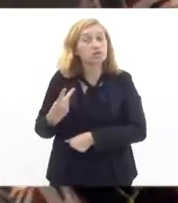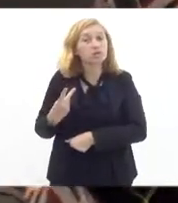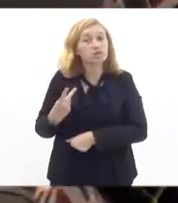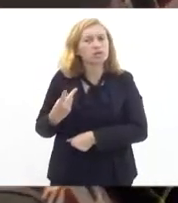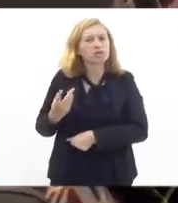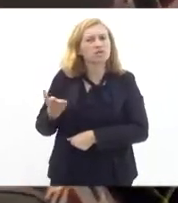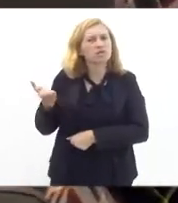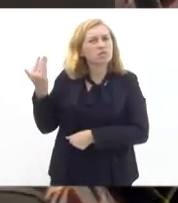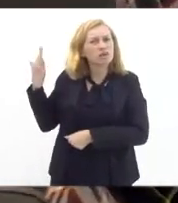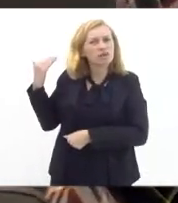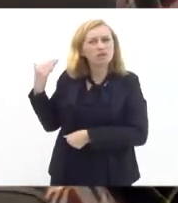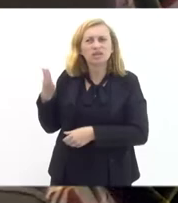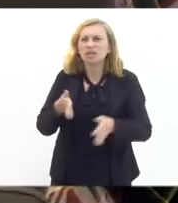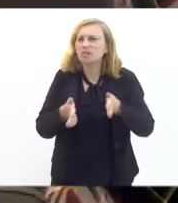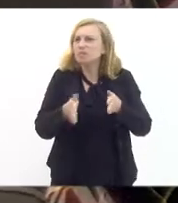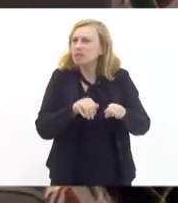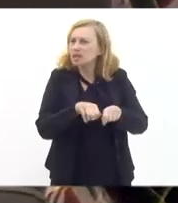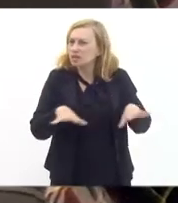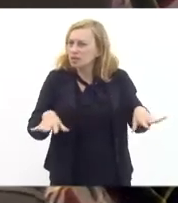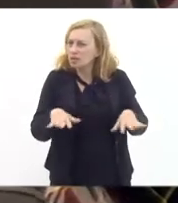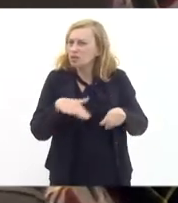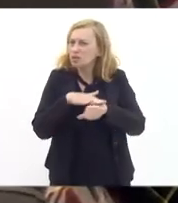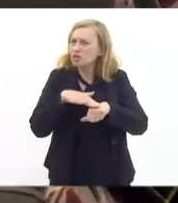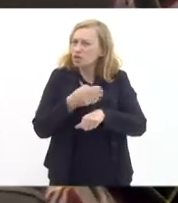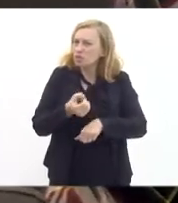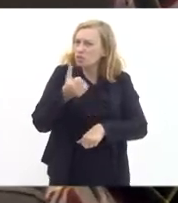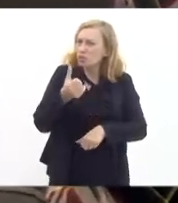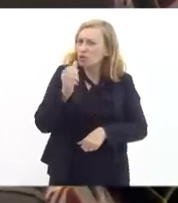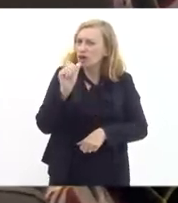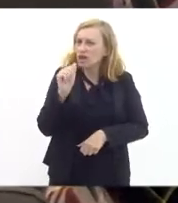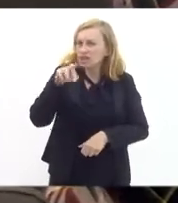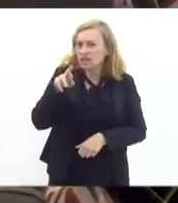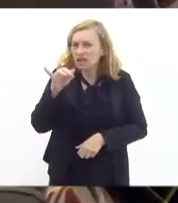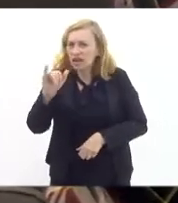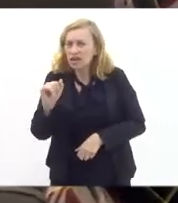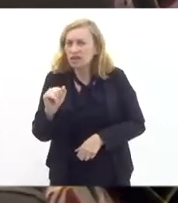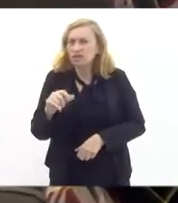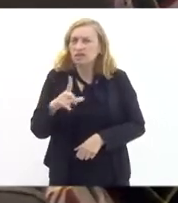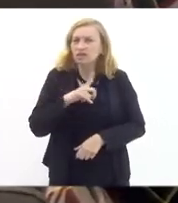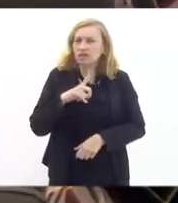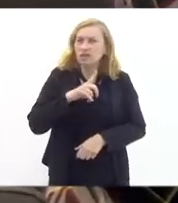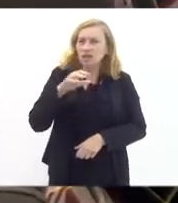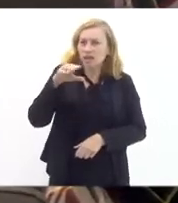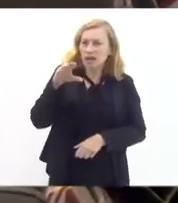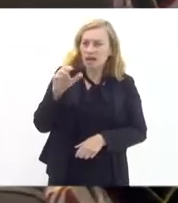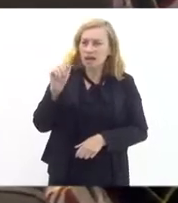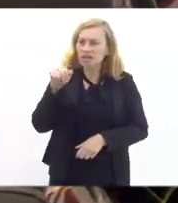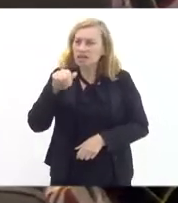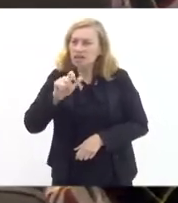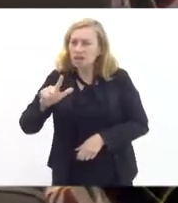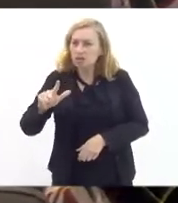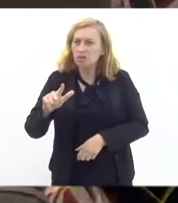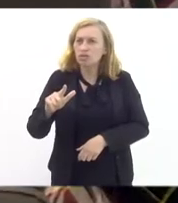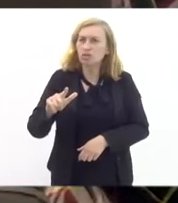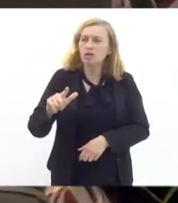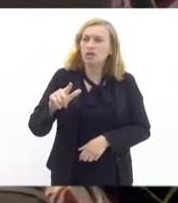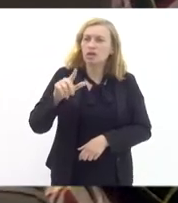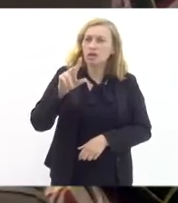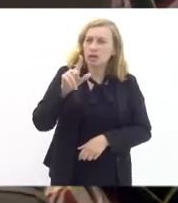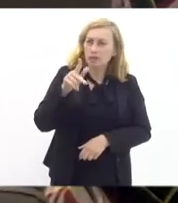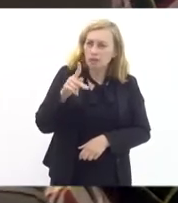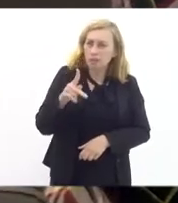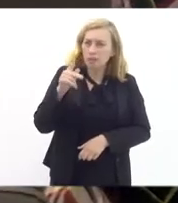Na época estava ainda em pandemia, né? Conversei até um pouco com a Andréia. Eu tenho canil de pitbull, inclusive com